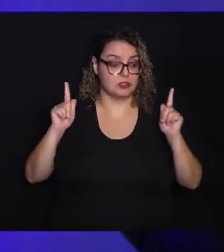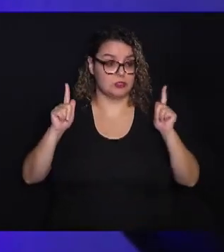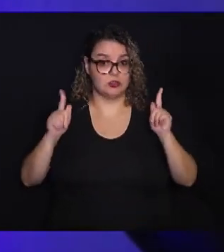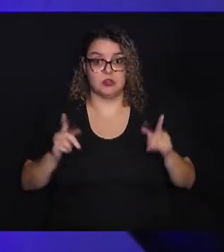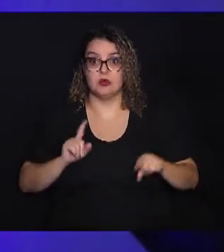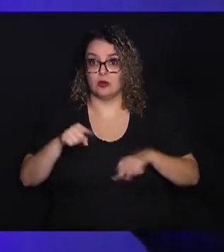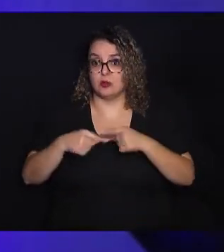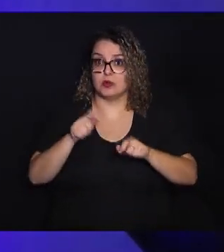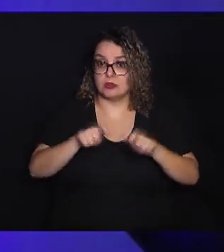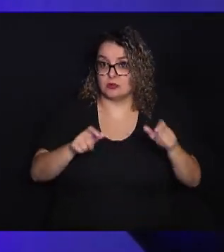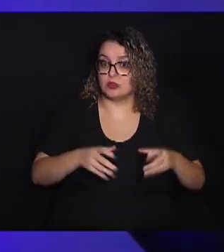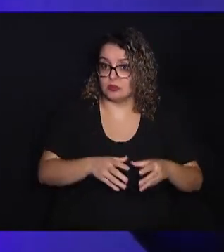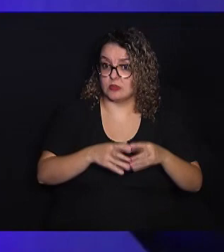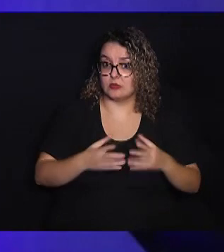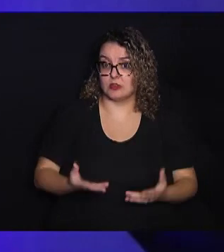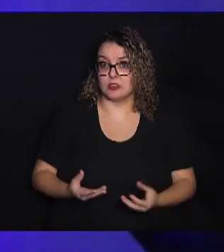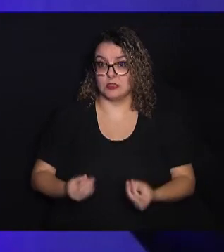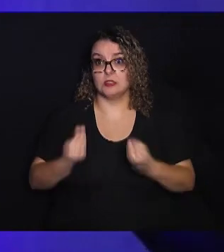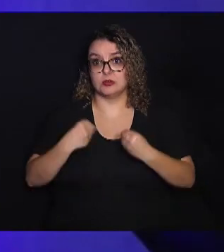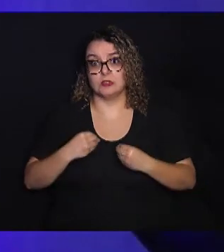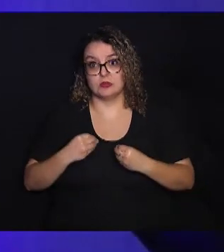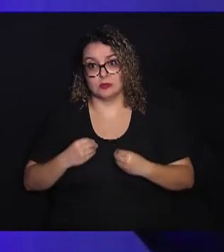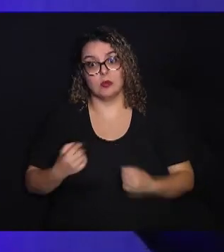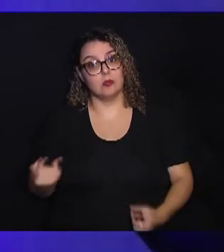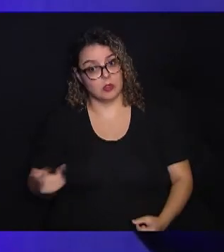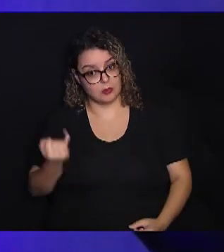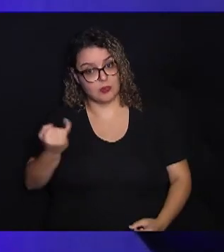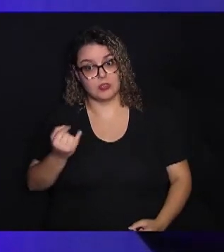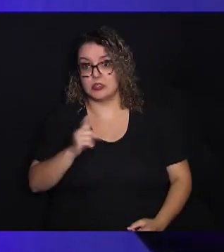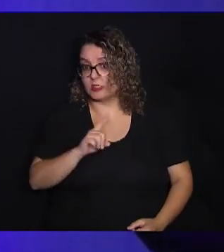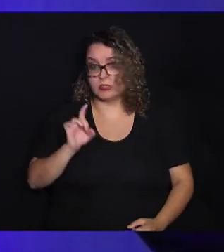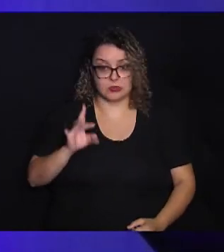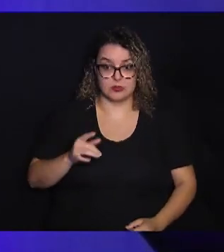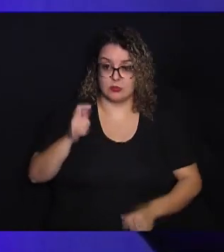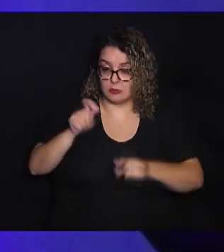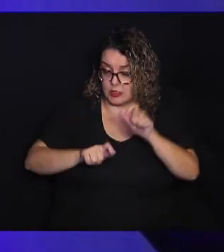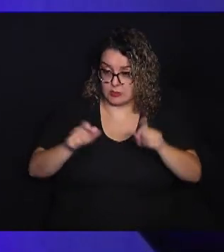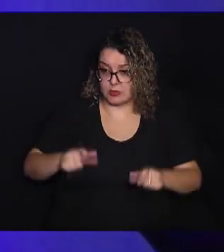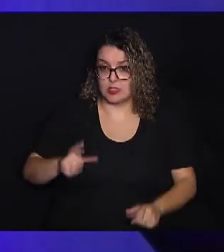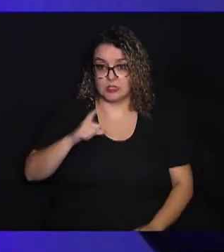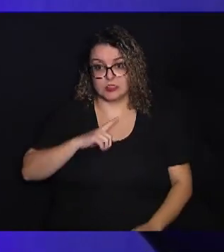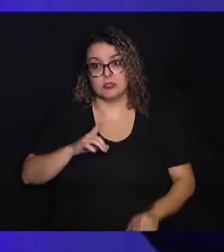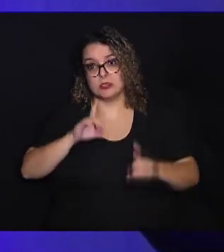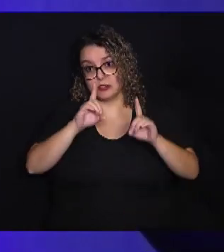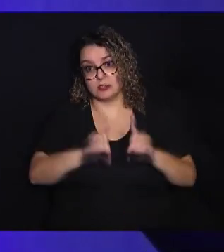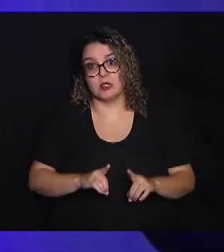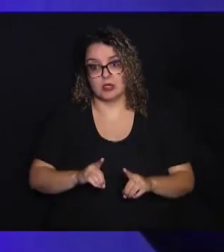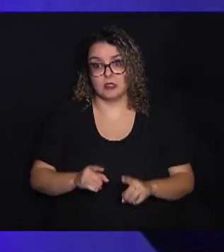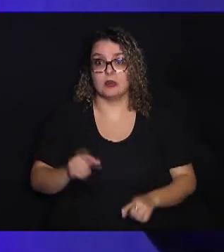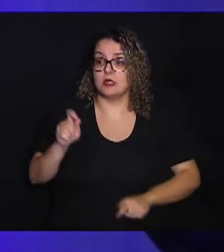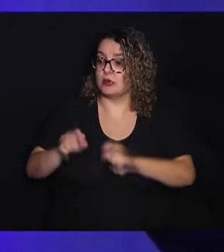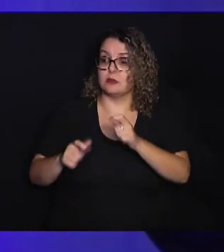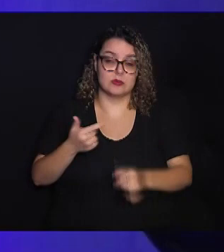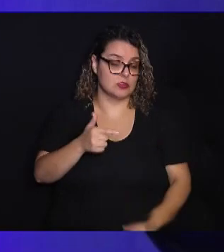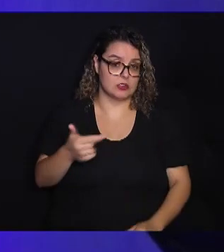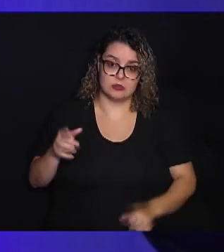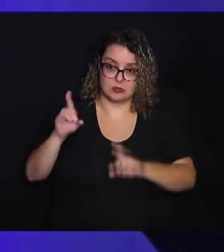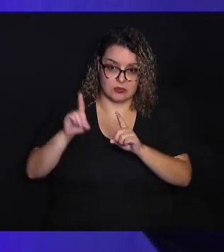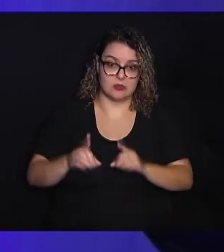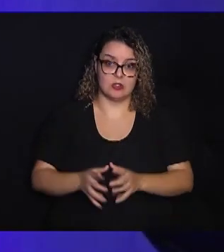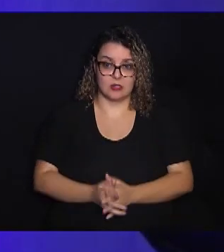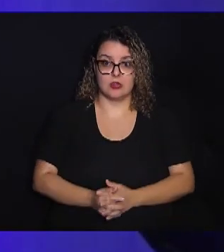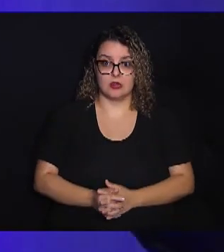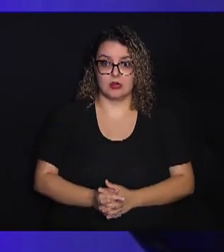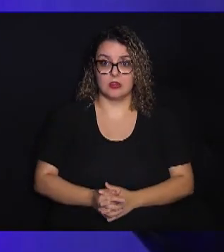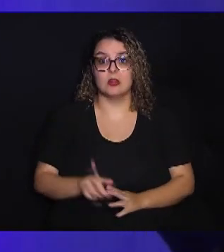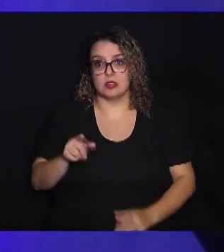outras pessoas, isso traz um ganho tão importante, não só para aquelas pessoas que têm a deficiência, quanto as que não têm. Então é